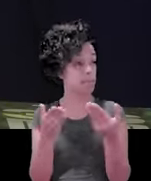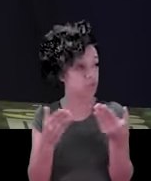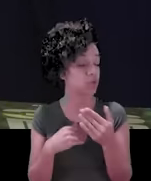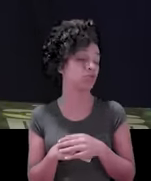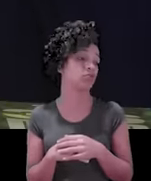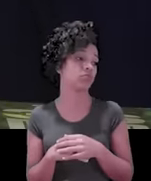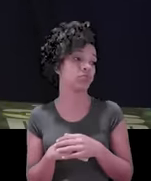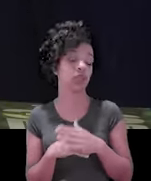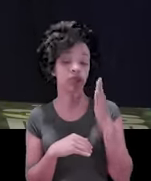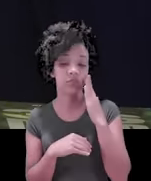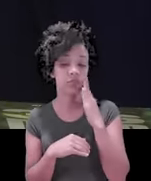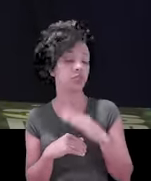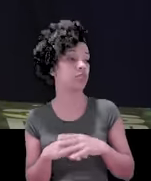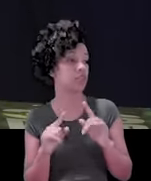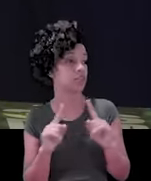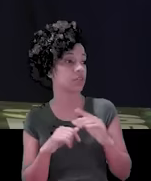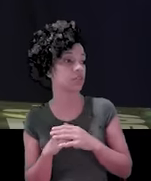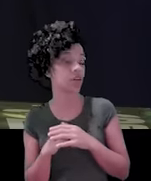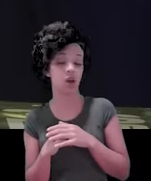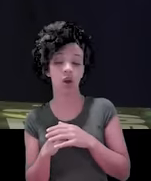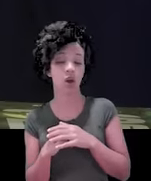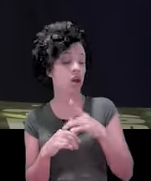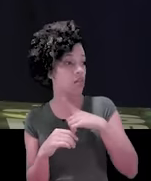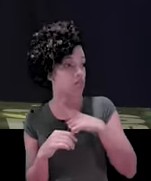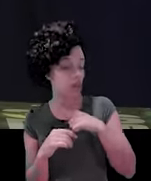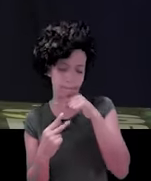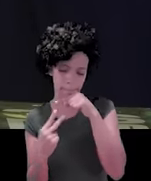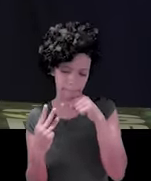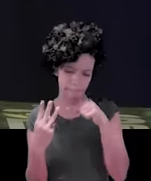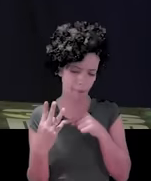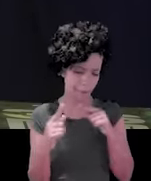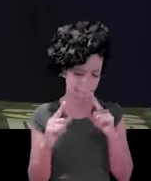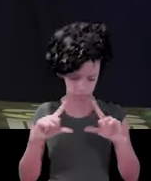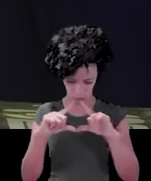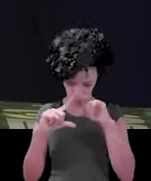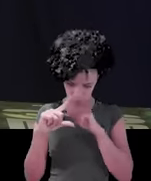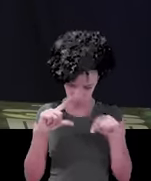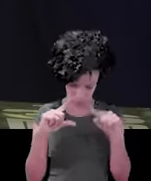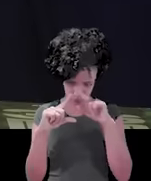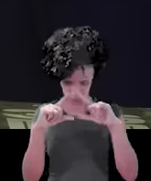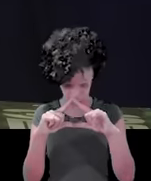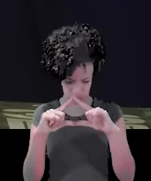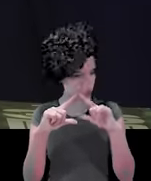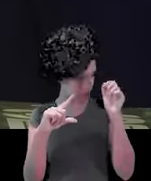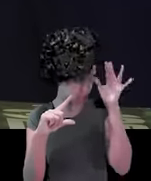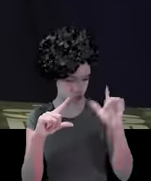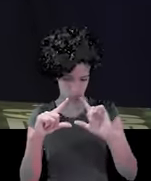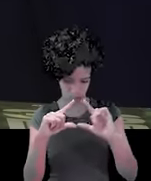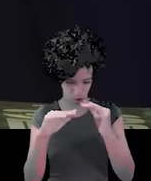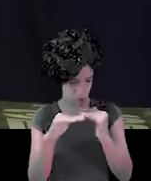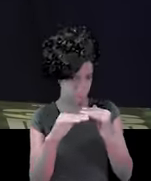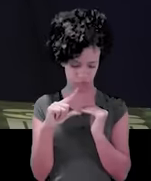hoje eu sei que esse equilíbrio é entre estes três aspectos corpo mente espírito sabe é tipo um triângulo assim imagina um